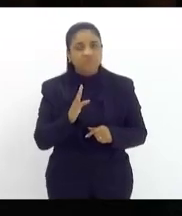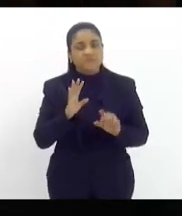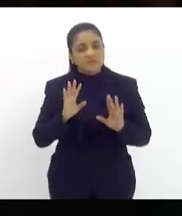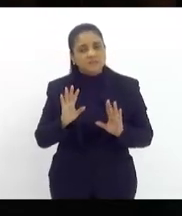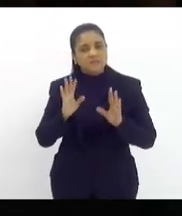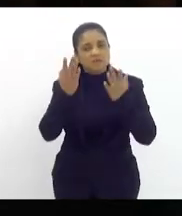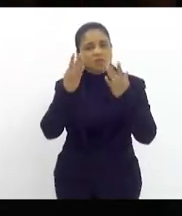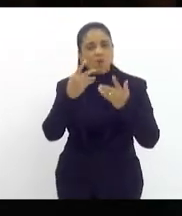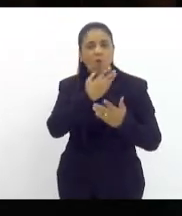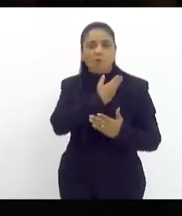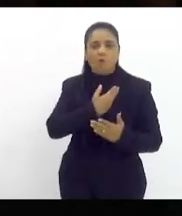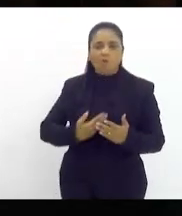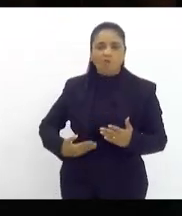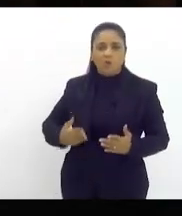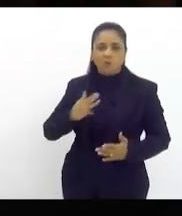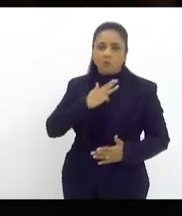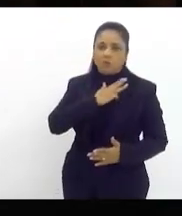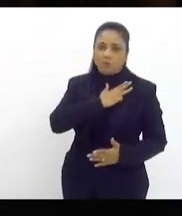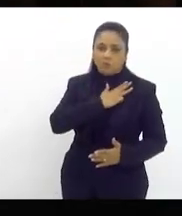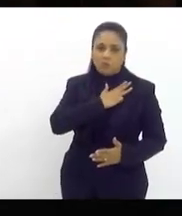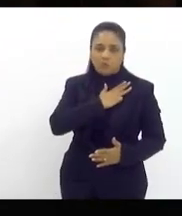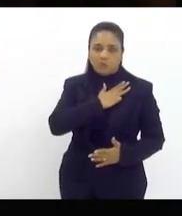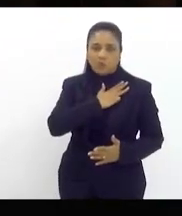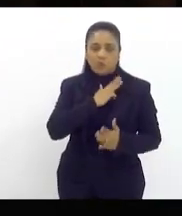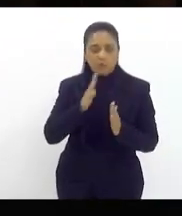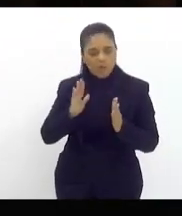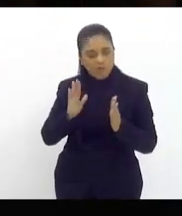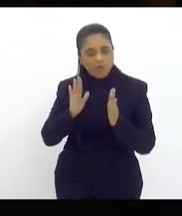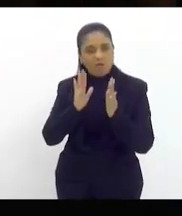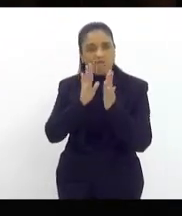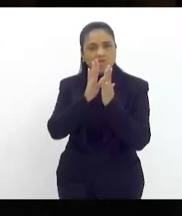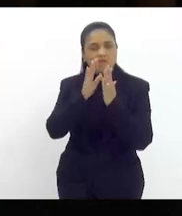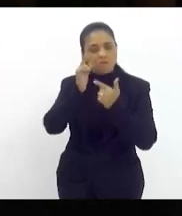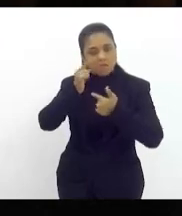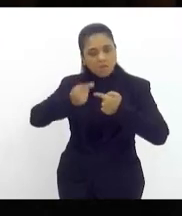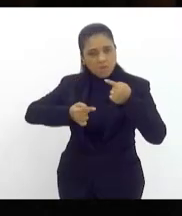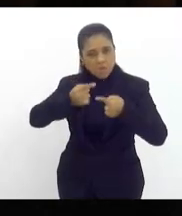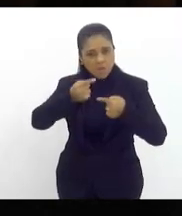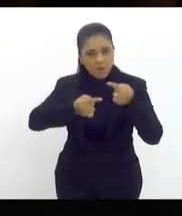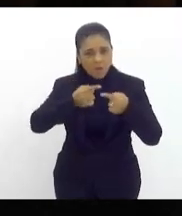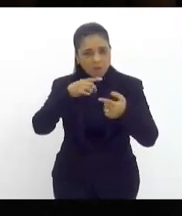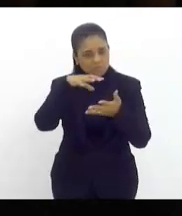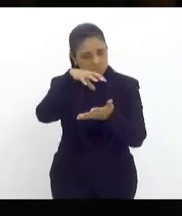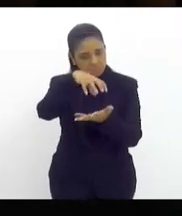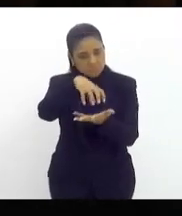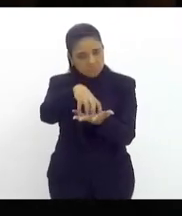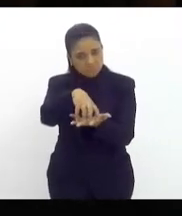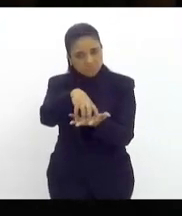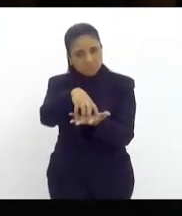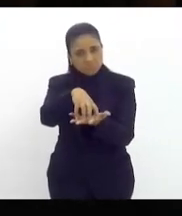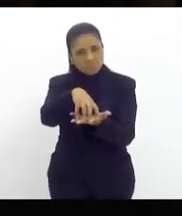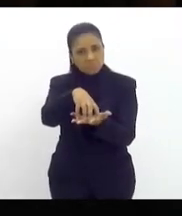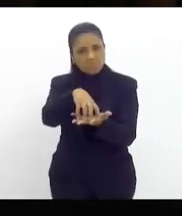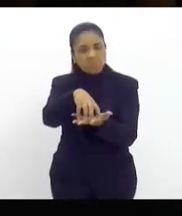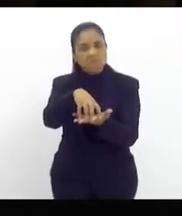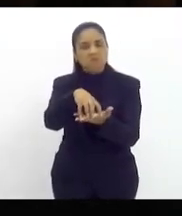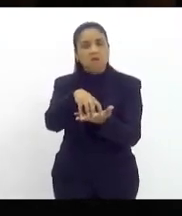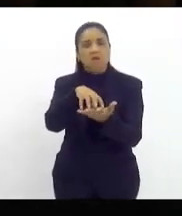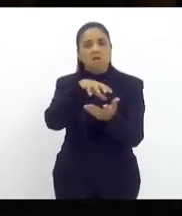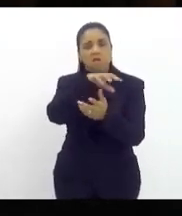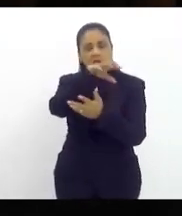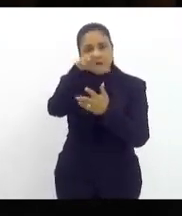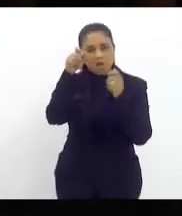governo Lula por ter enfrentado um debate que foi central, inclusive foi central lá na campanha